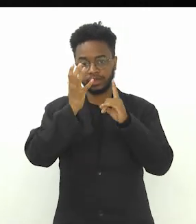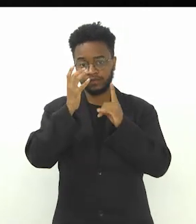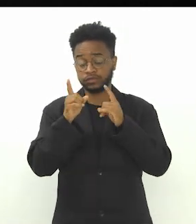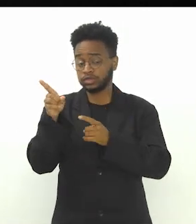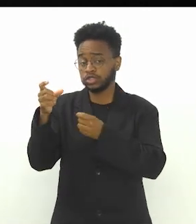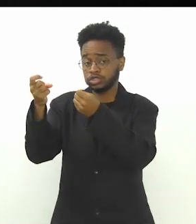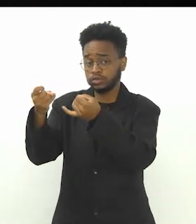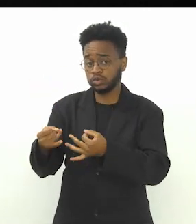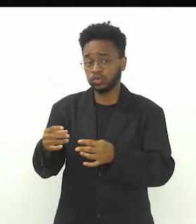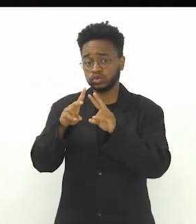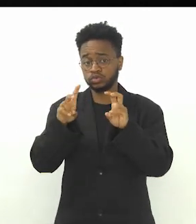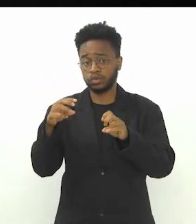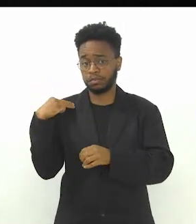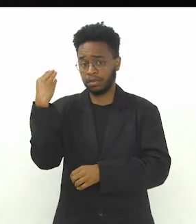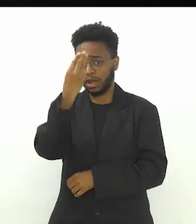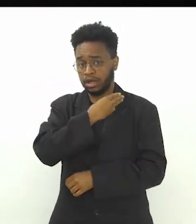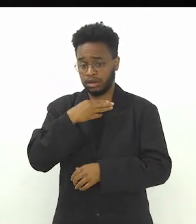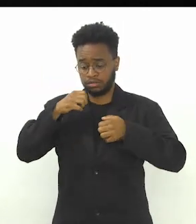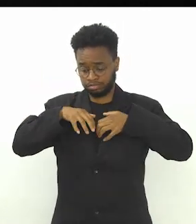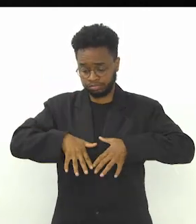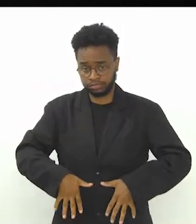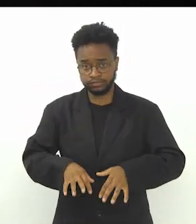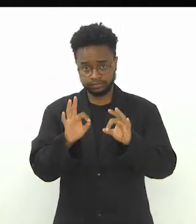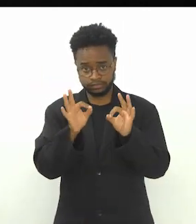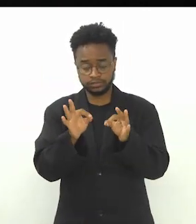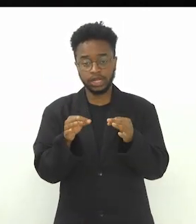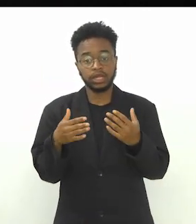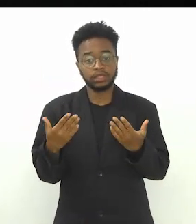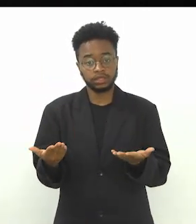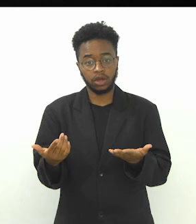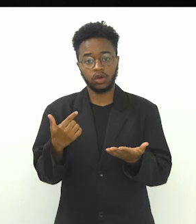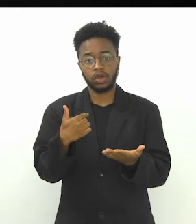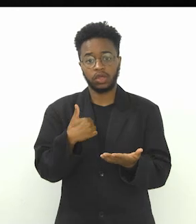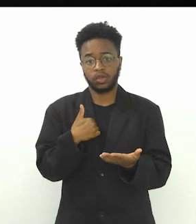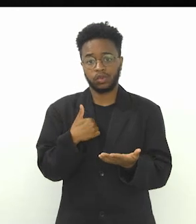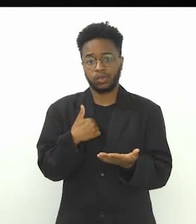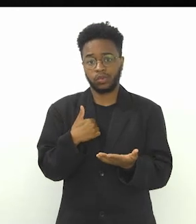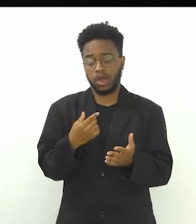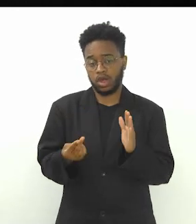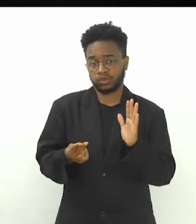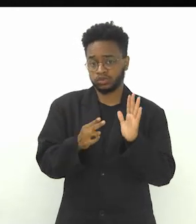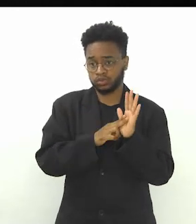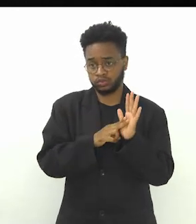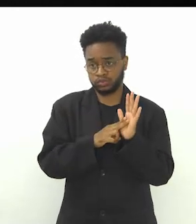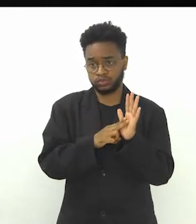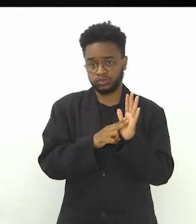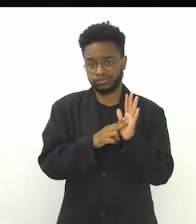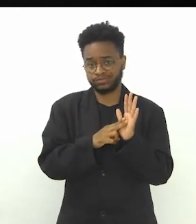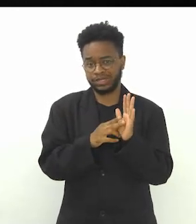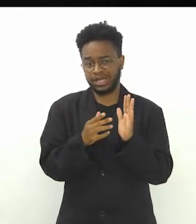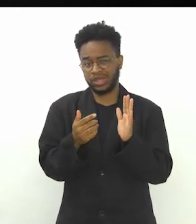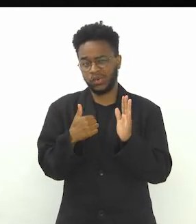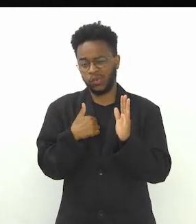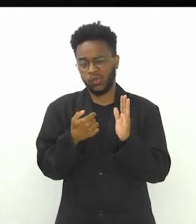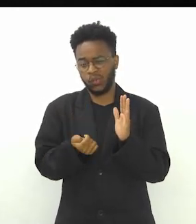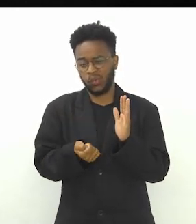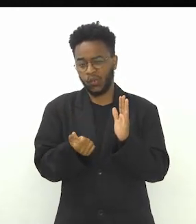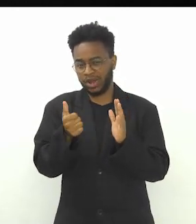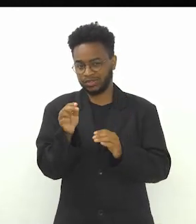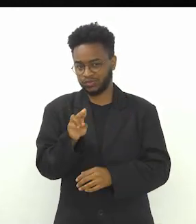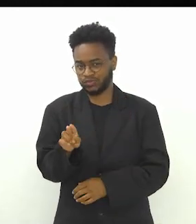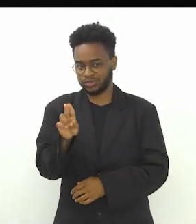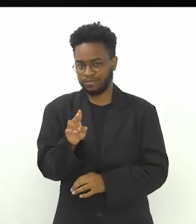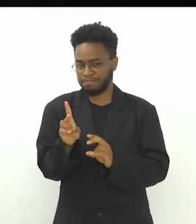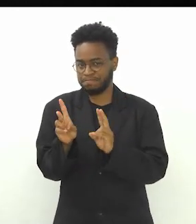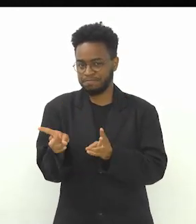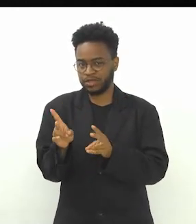falou do manto da Nossa Senhora. Sim. E eu te confesso que eu quase usei esse